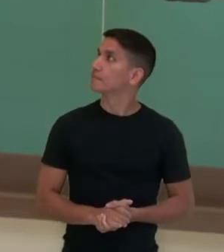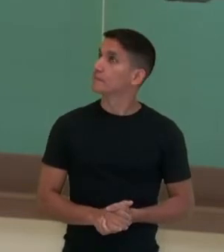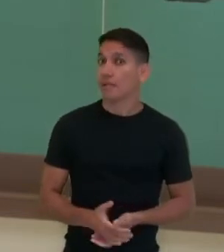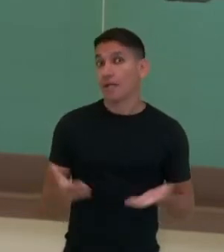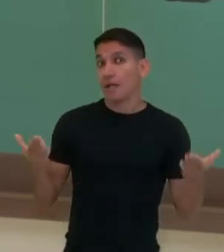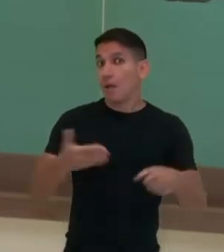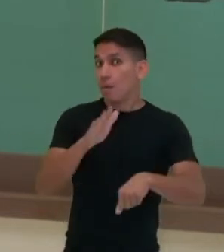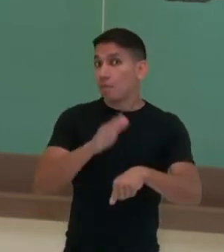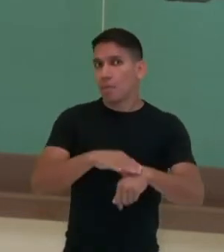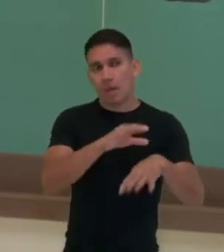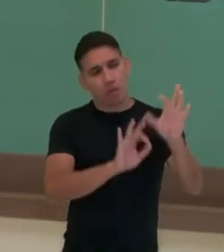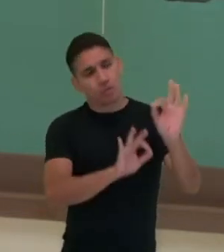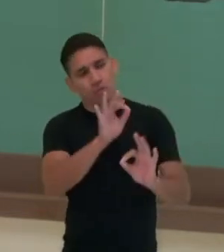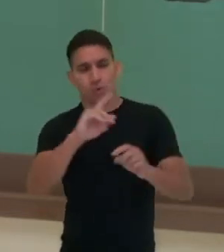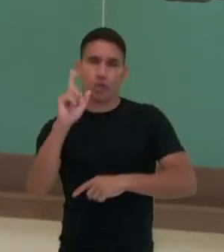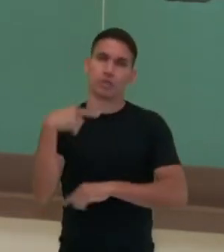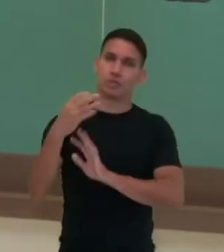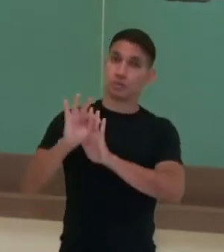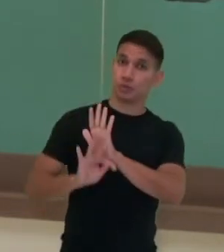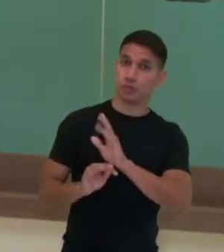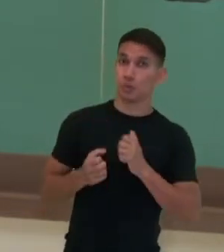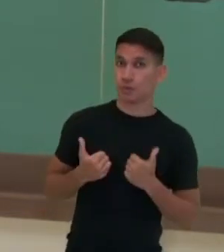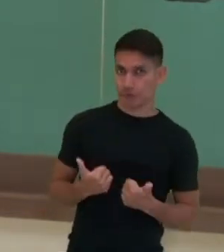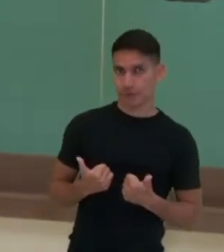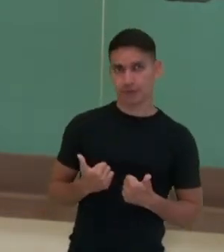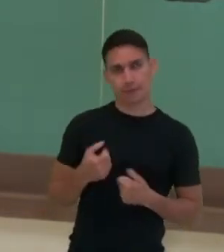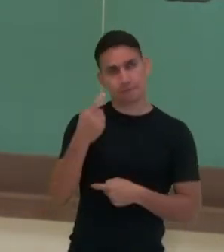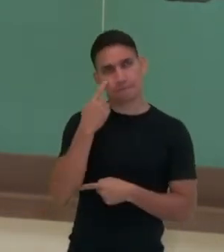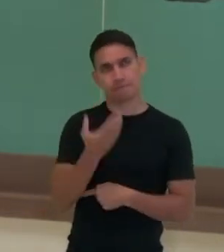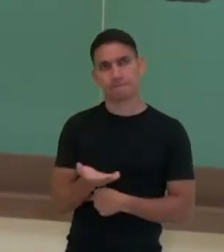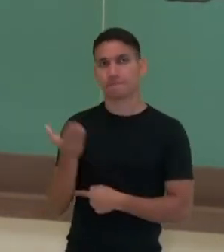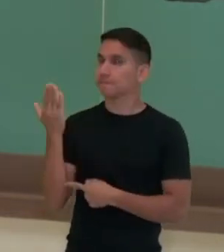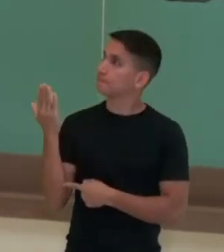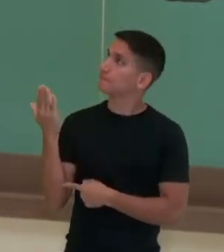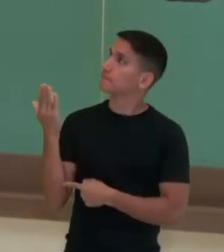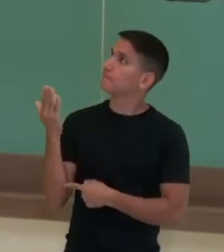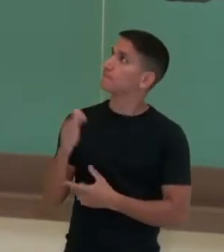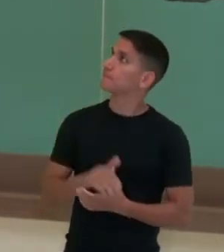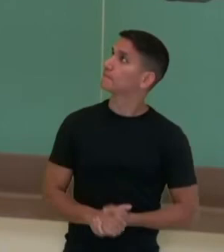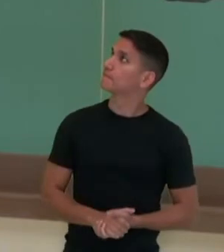Agora, vamos planejar o nosso texto, então? Vamos lá?